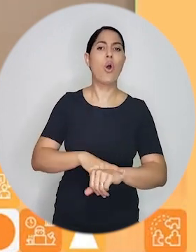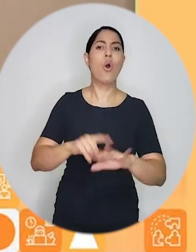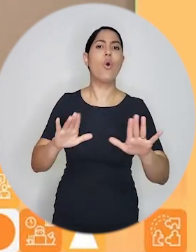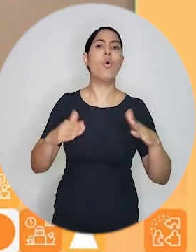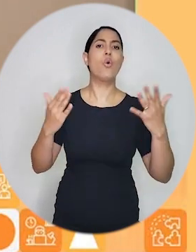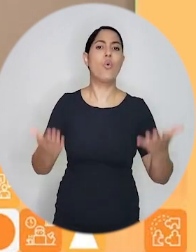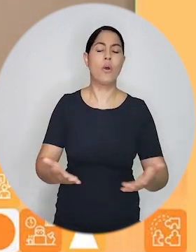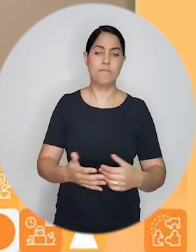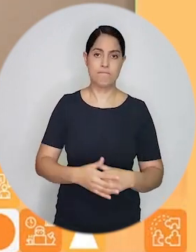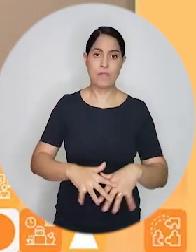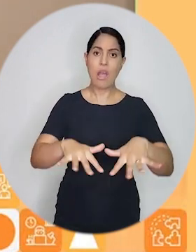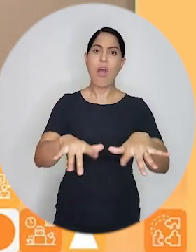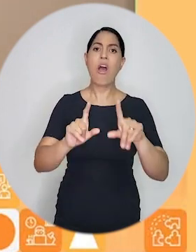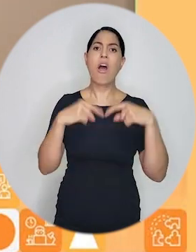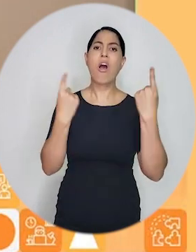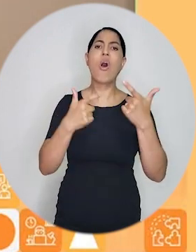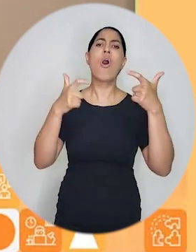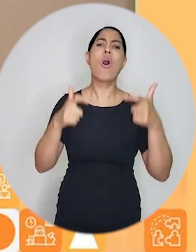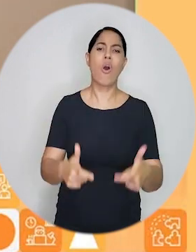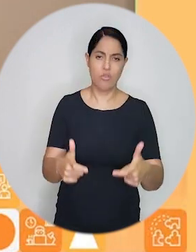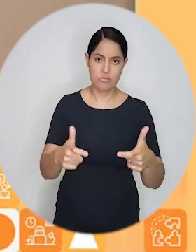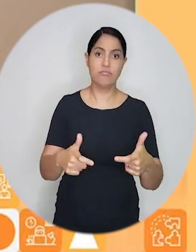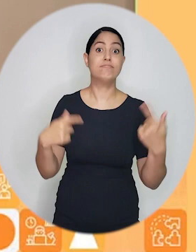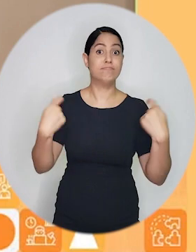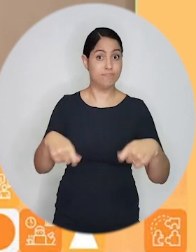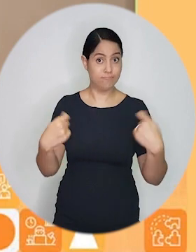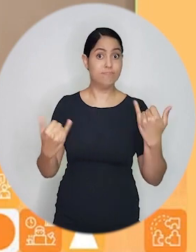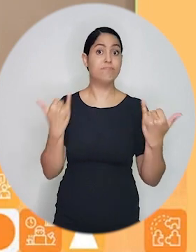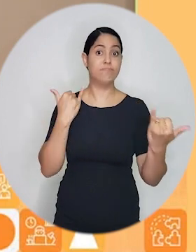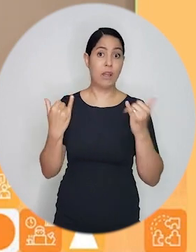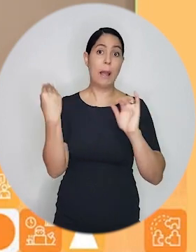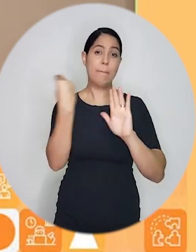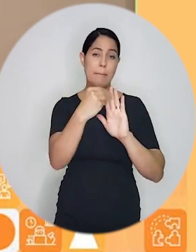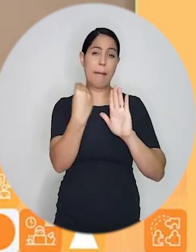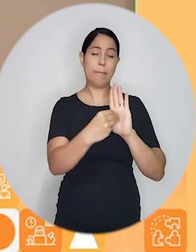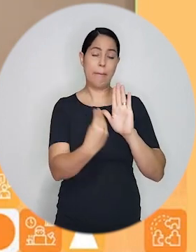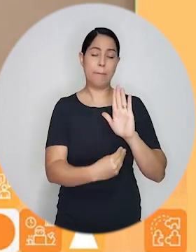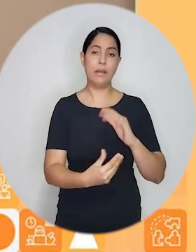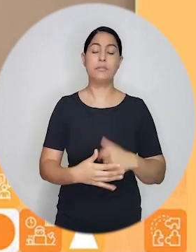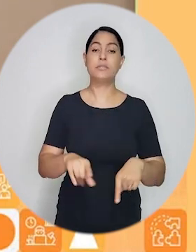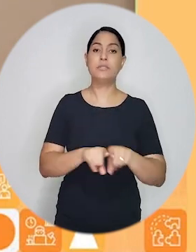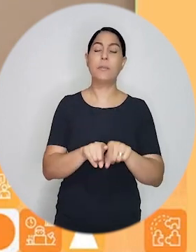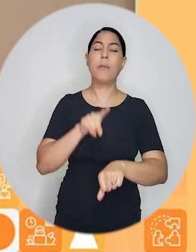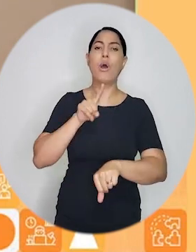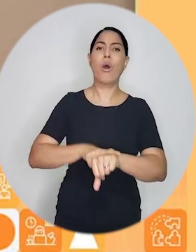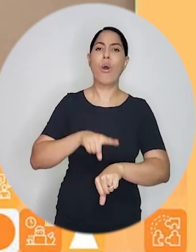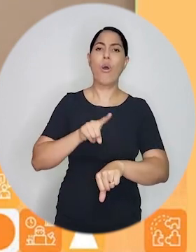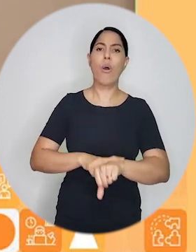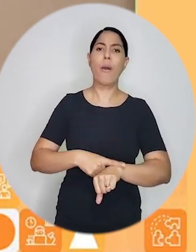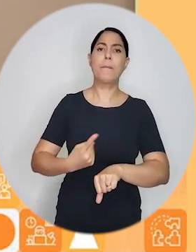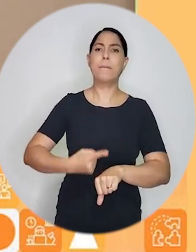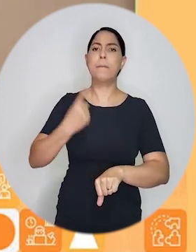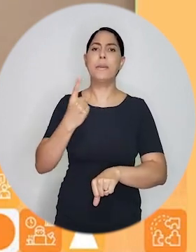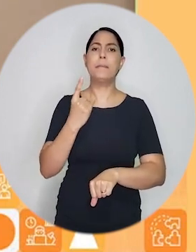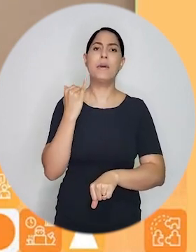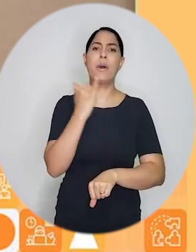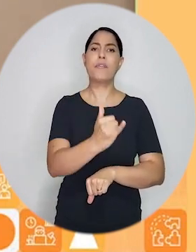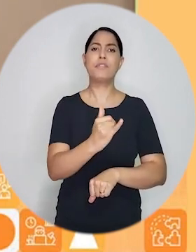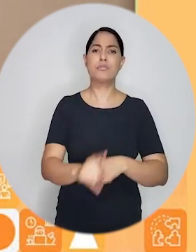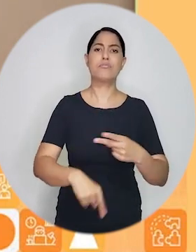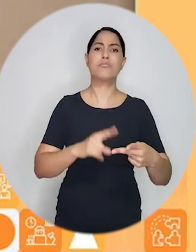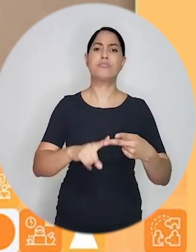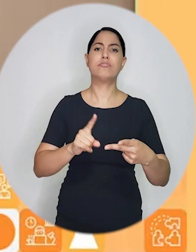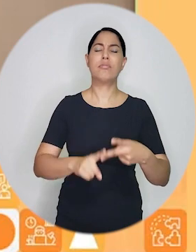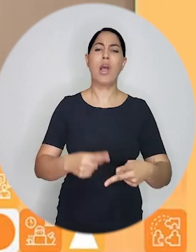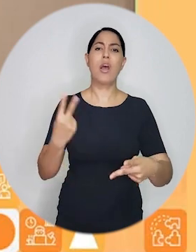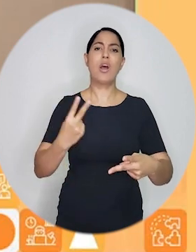hora da assembleia, aonde ela vai ser realizada, o horário da primeira chamada e o horário da